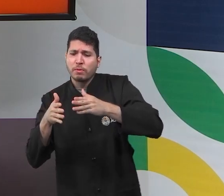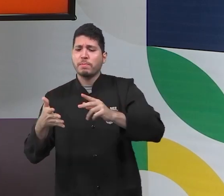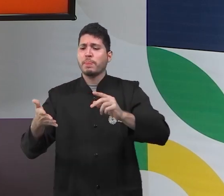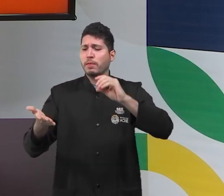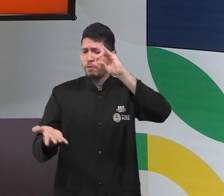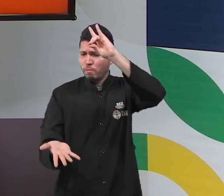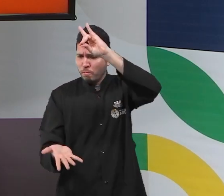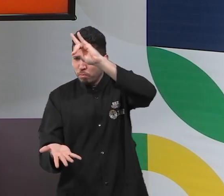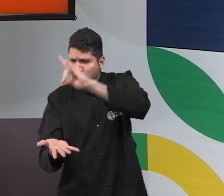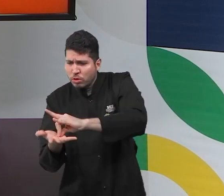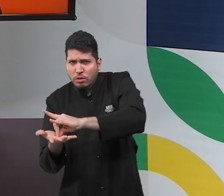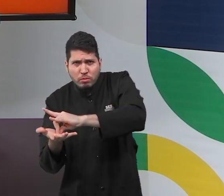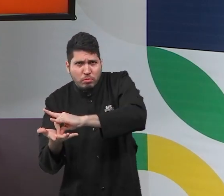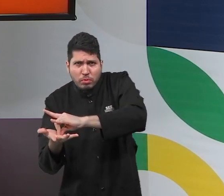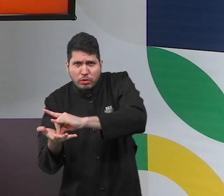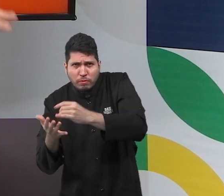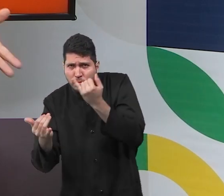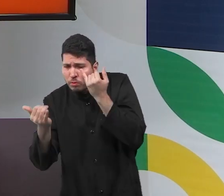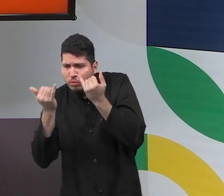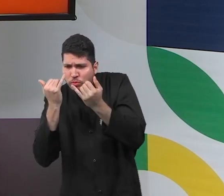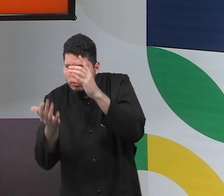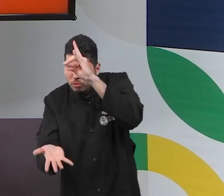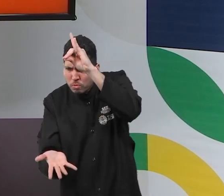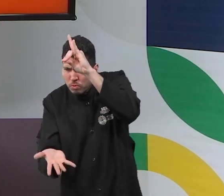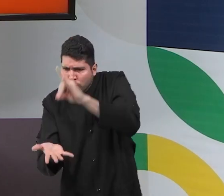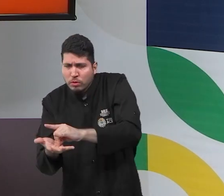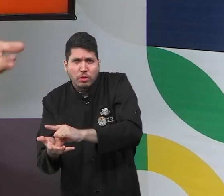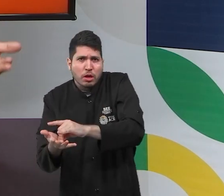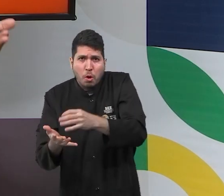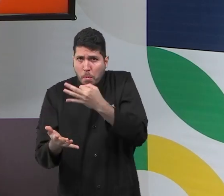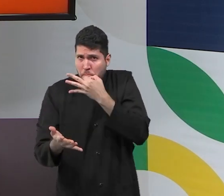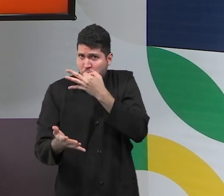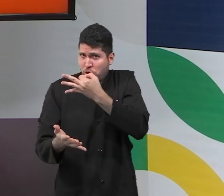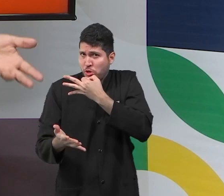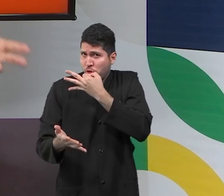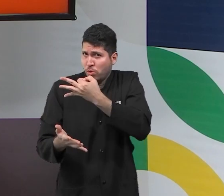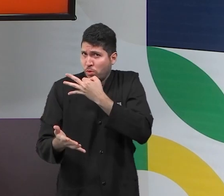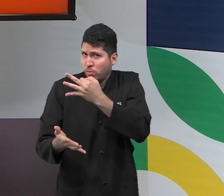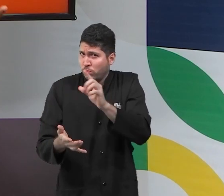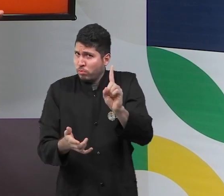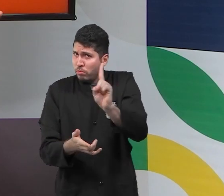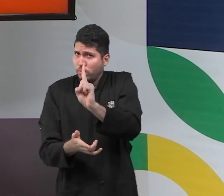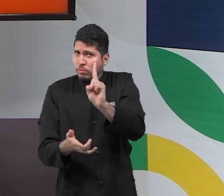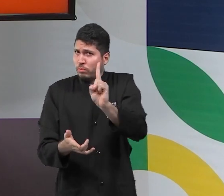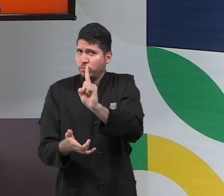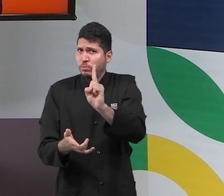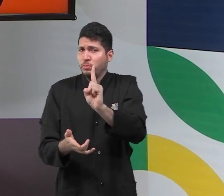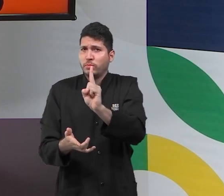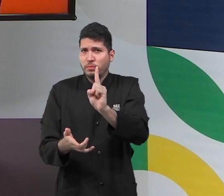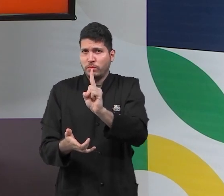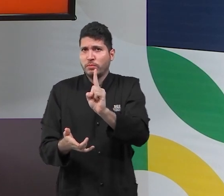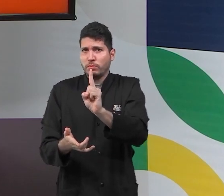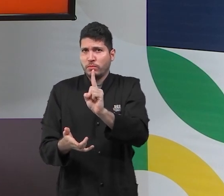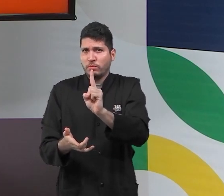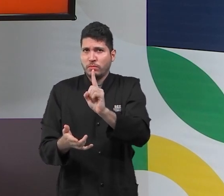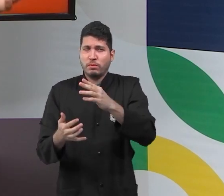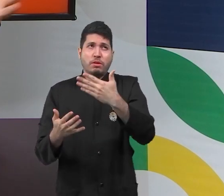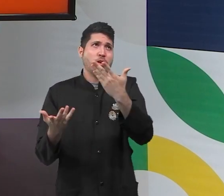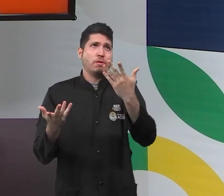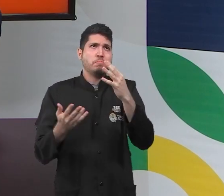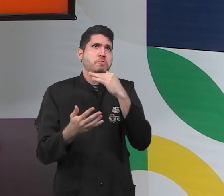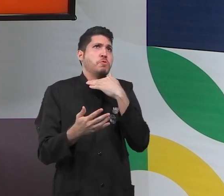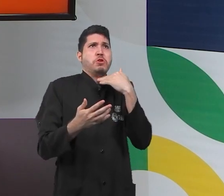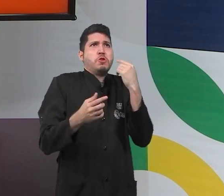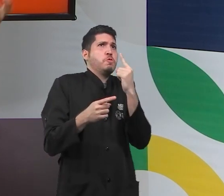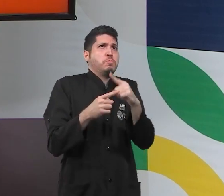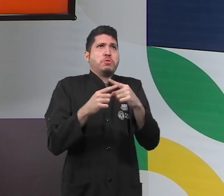não podem colocar mais e nem a menos e nem dar a sua opinião sobre o fato. Ah, você é a favor, você é contra. Ah, morreu porque